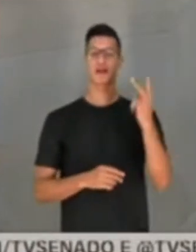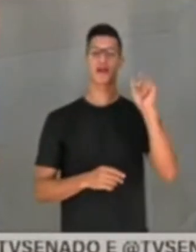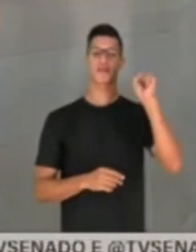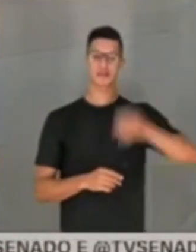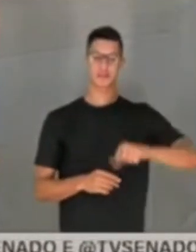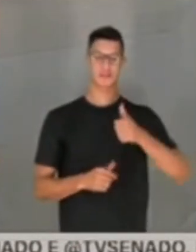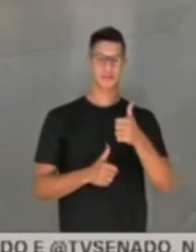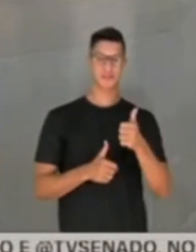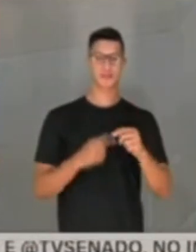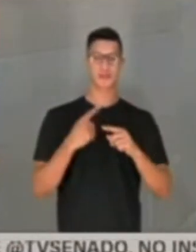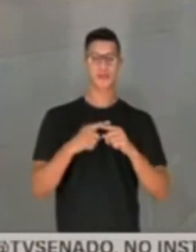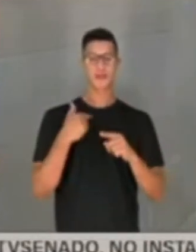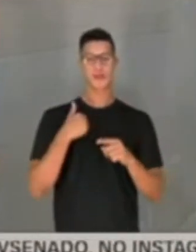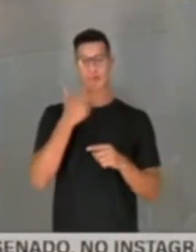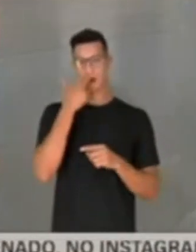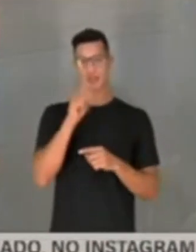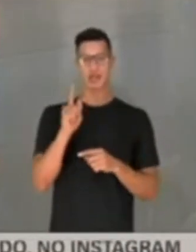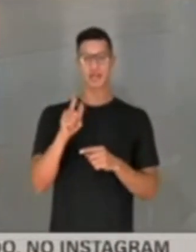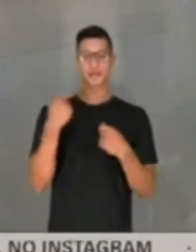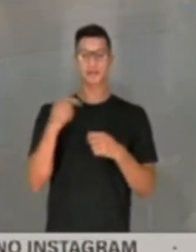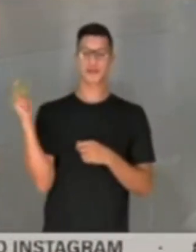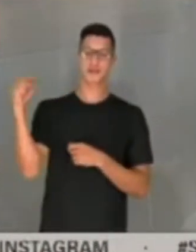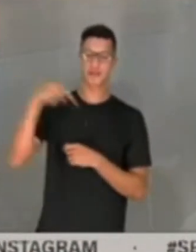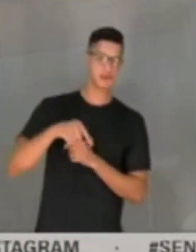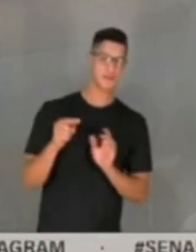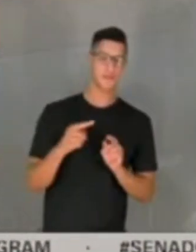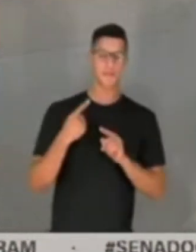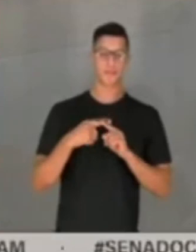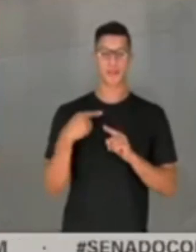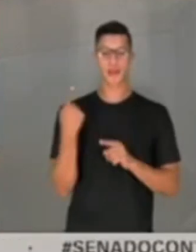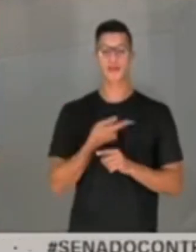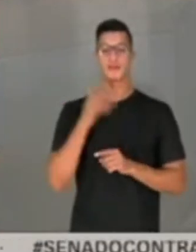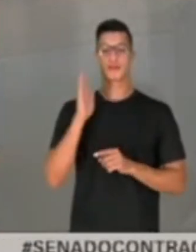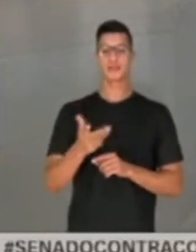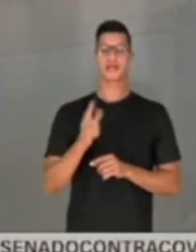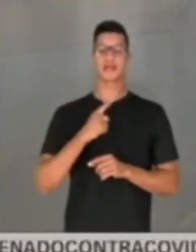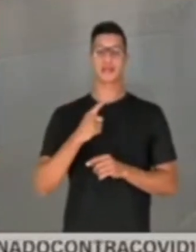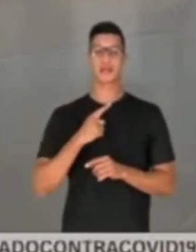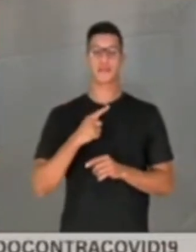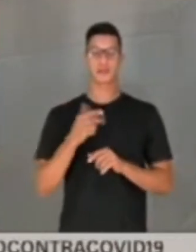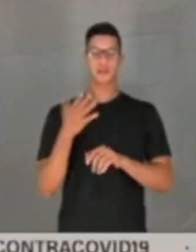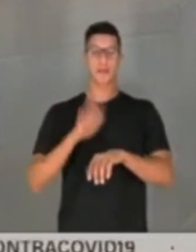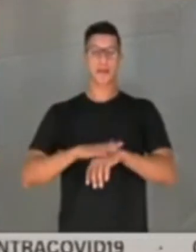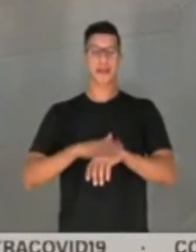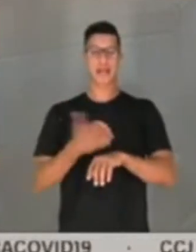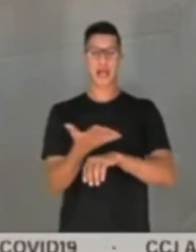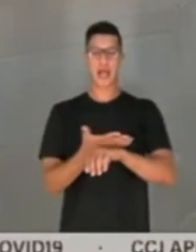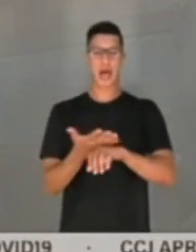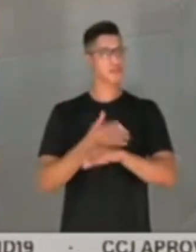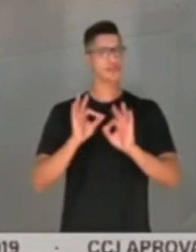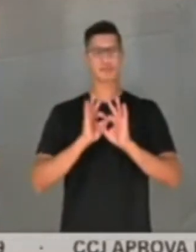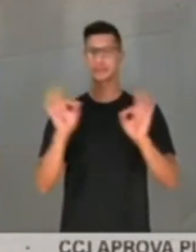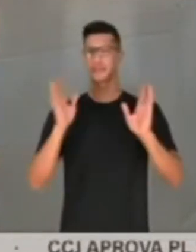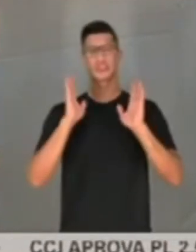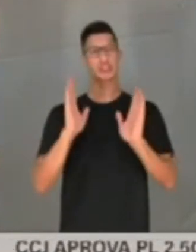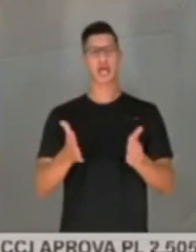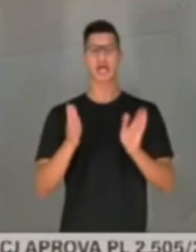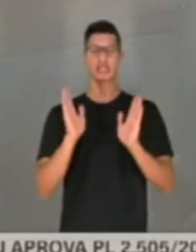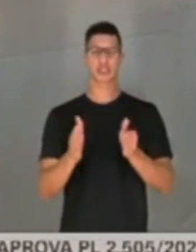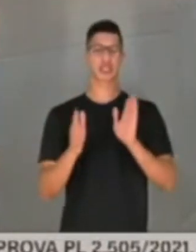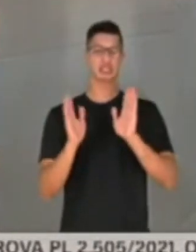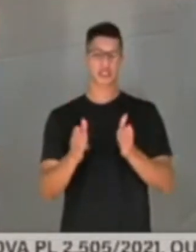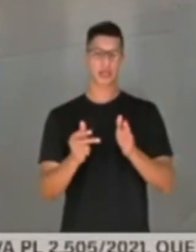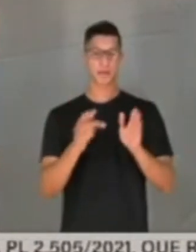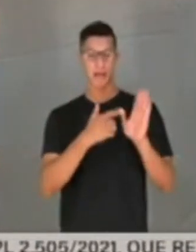sim. Por que eu achava que ele não devia vir? Porque nós já temos material suficiente